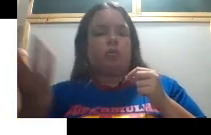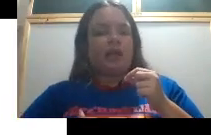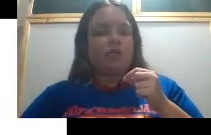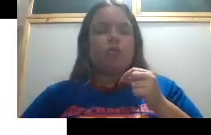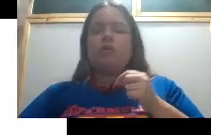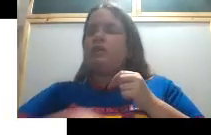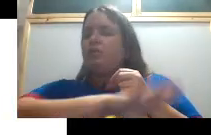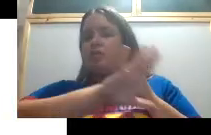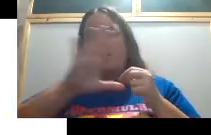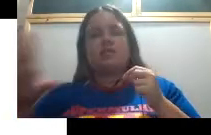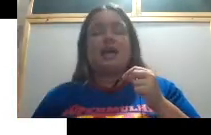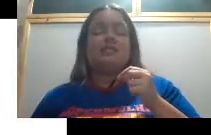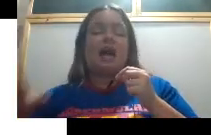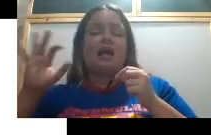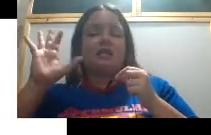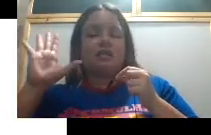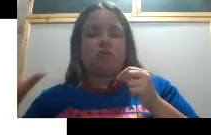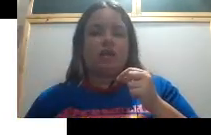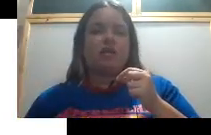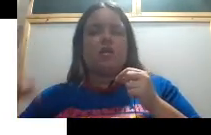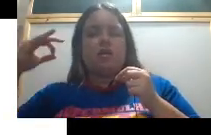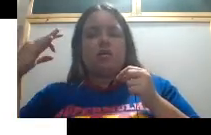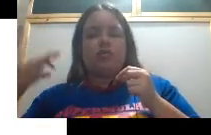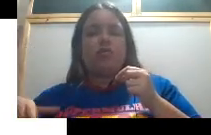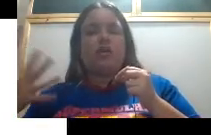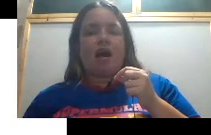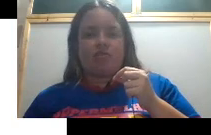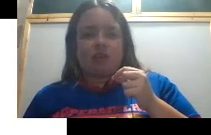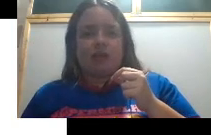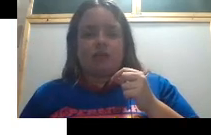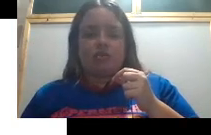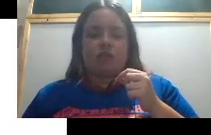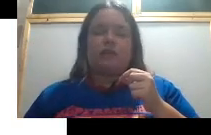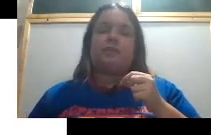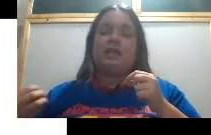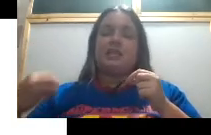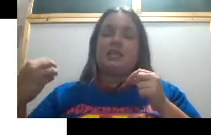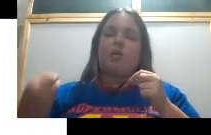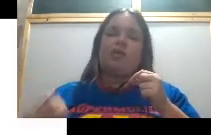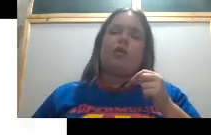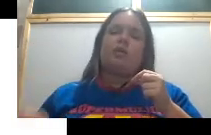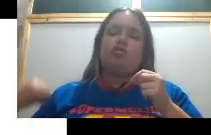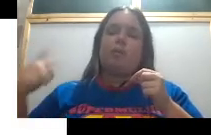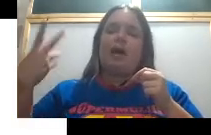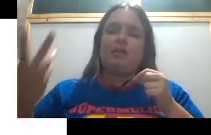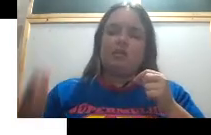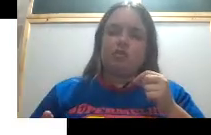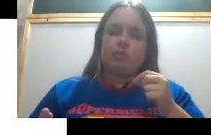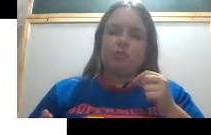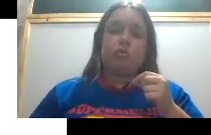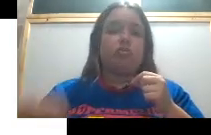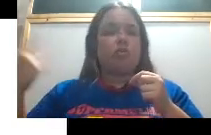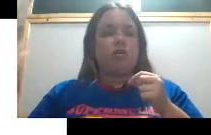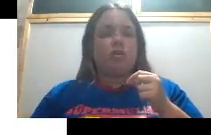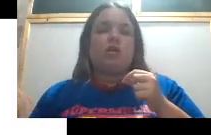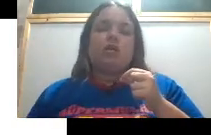aqui foi feito em computador não foi rasgado nada disso aí foi afetado tá gente isso é só uma coca de chamar a